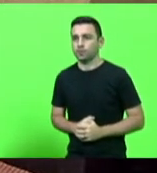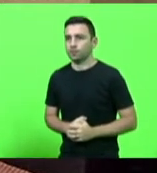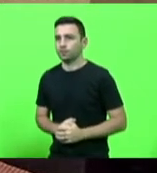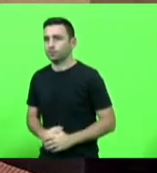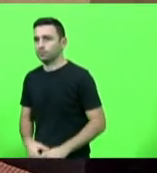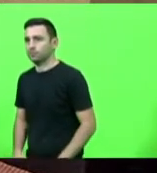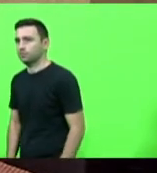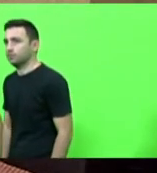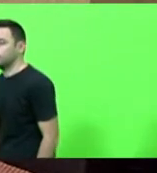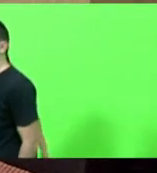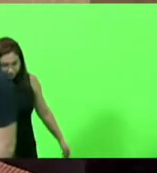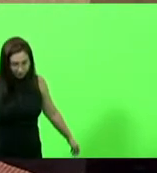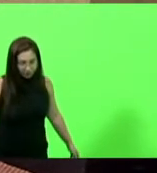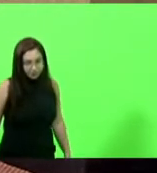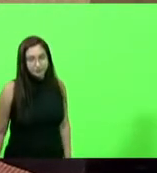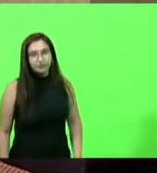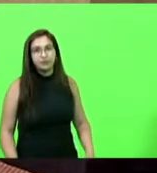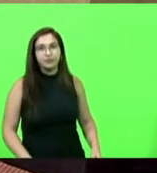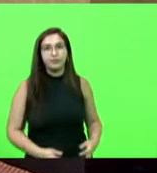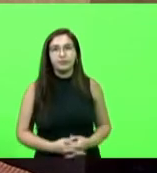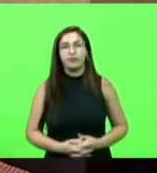Já